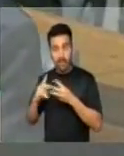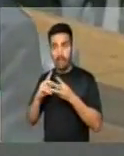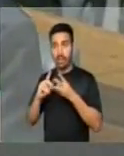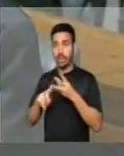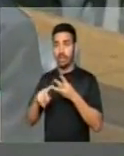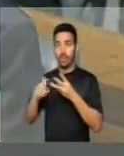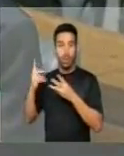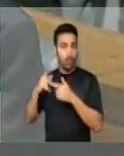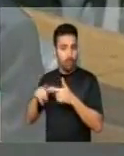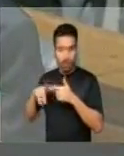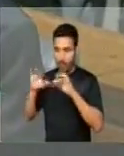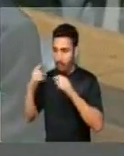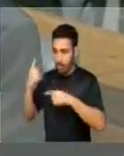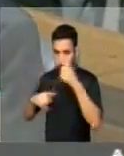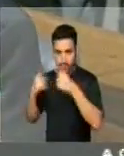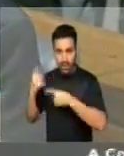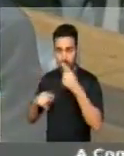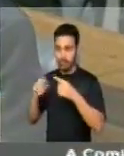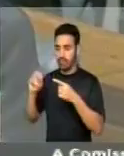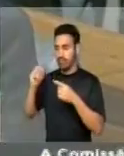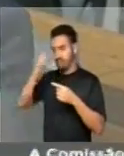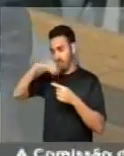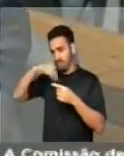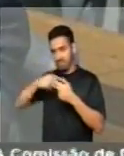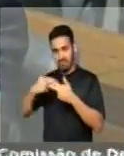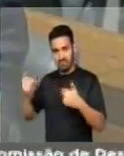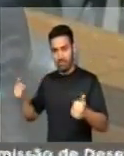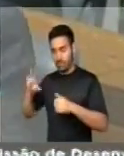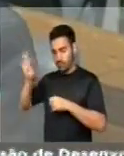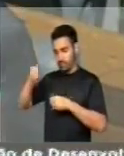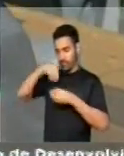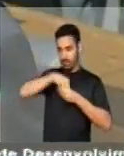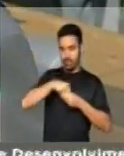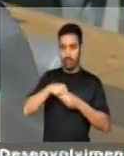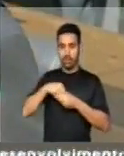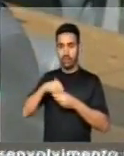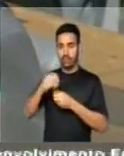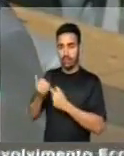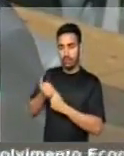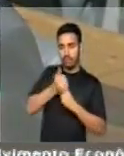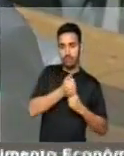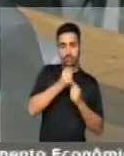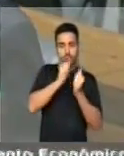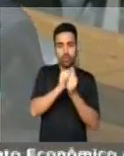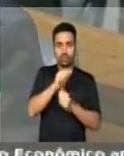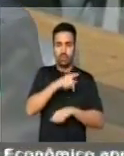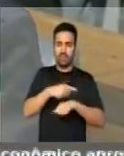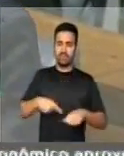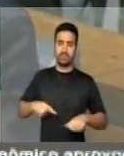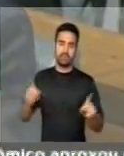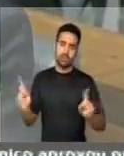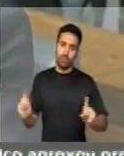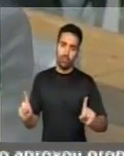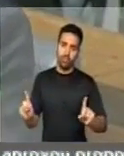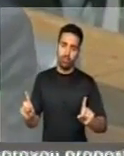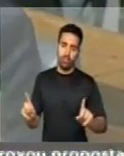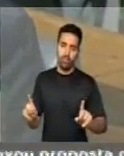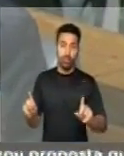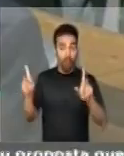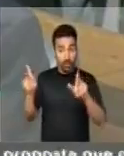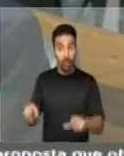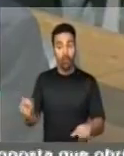problemas políticos e morais para a presidência da casa, como